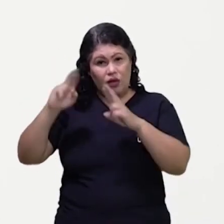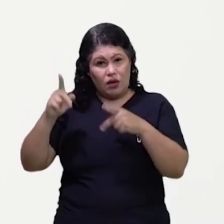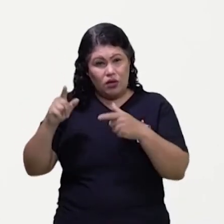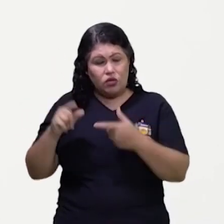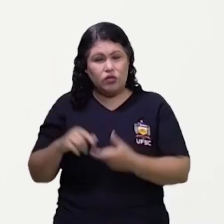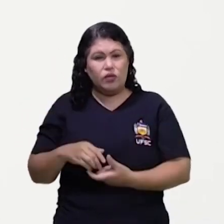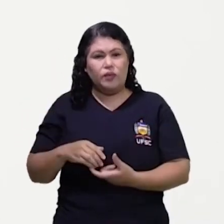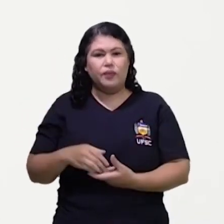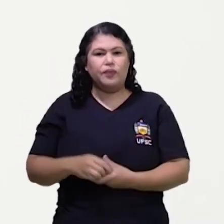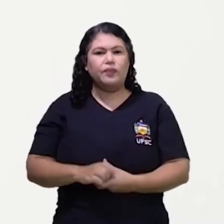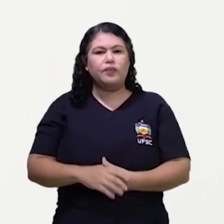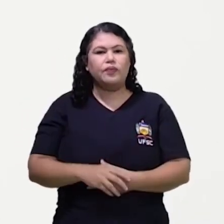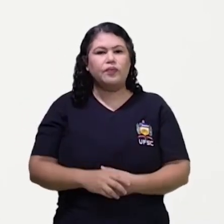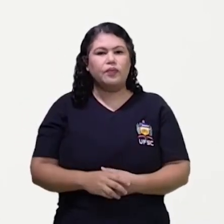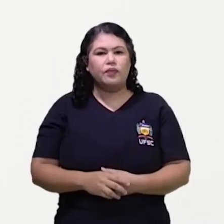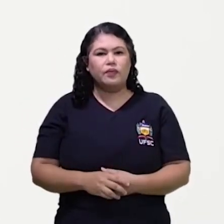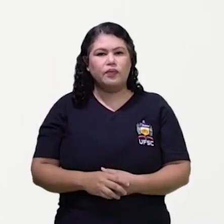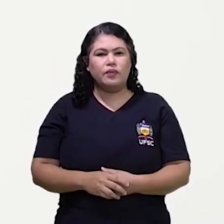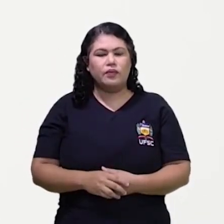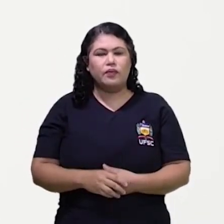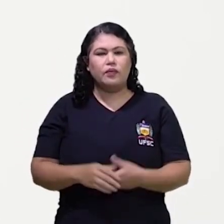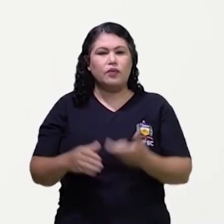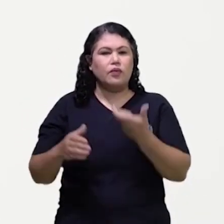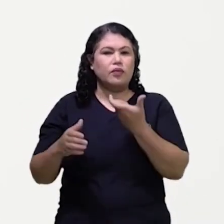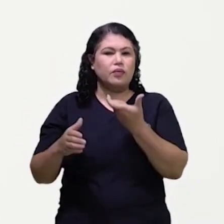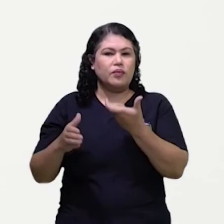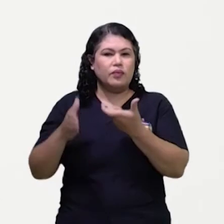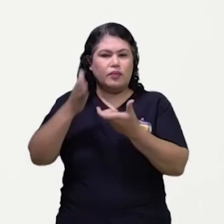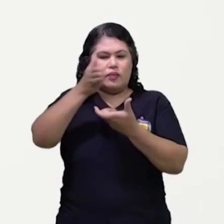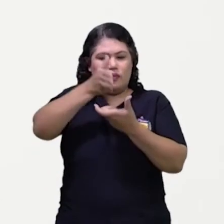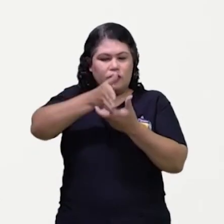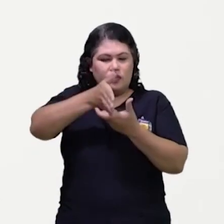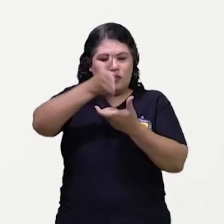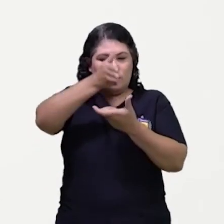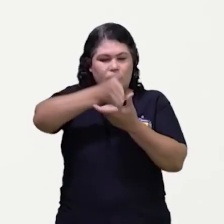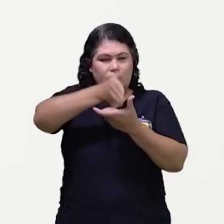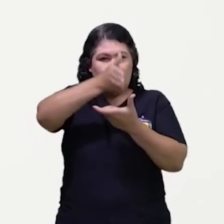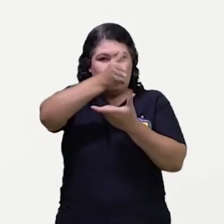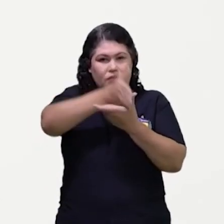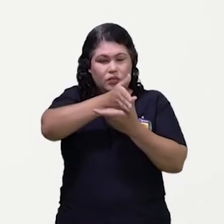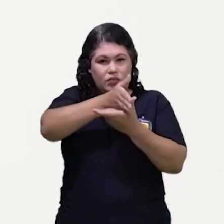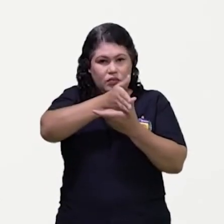Sábia. Agora vamos para essa outra. Sabia.